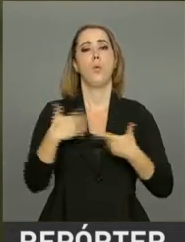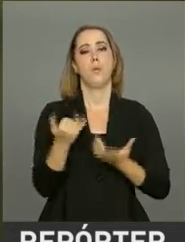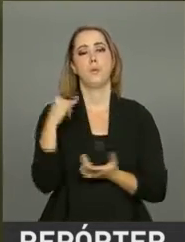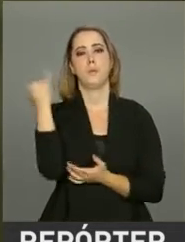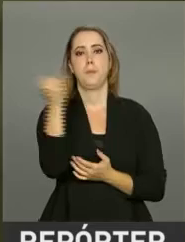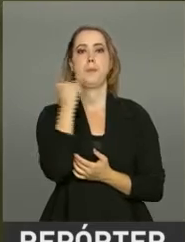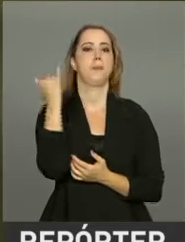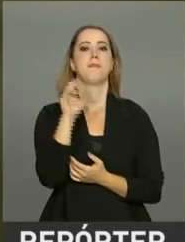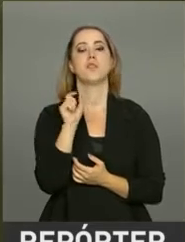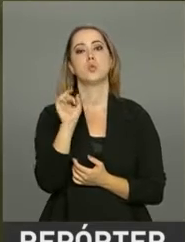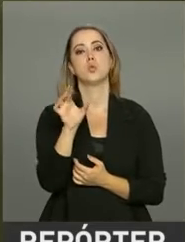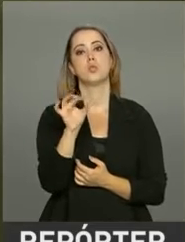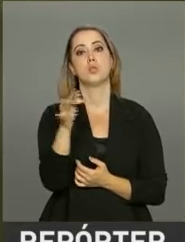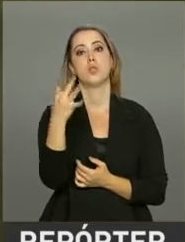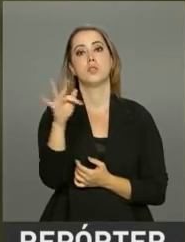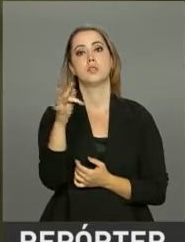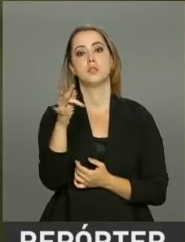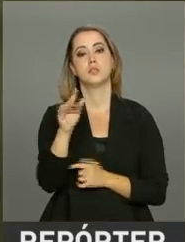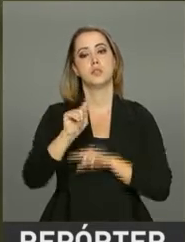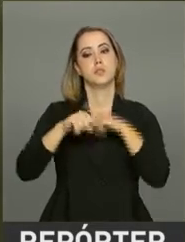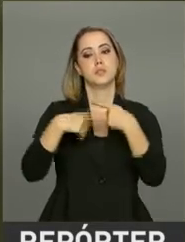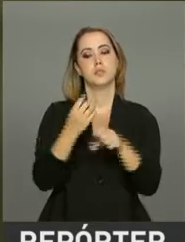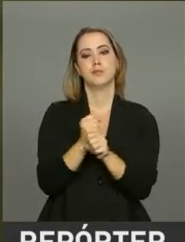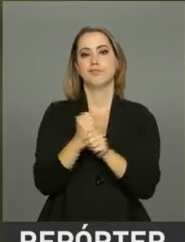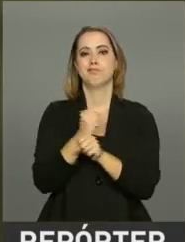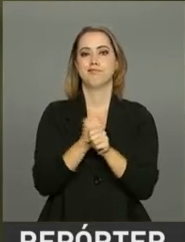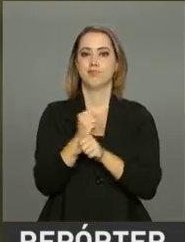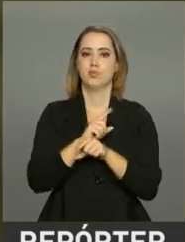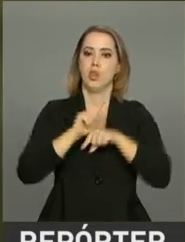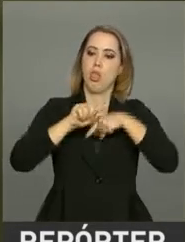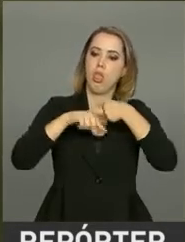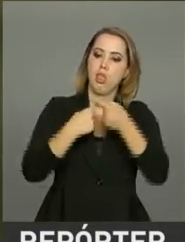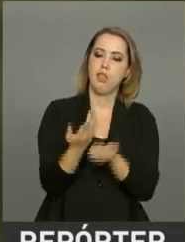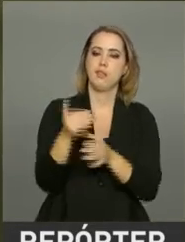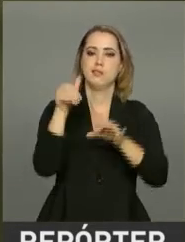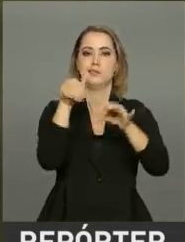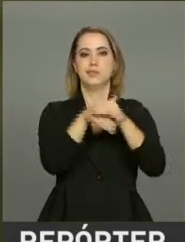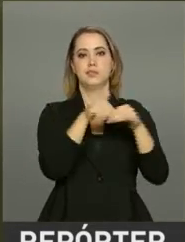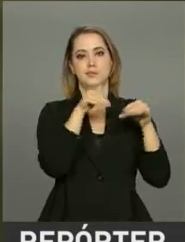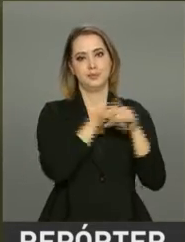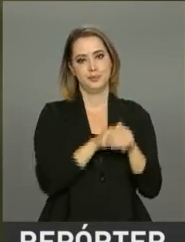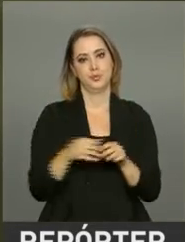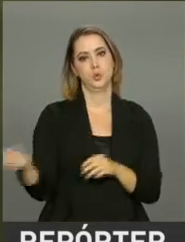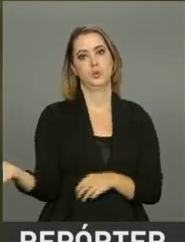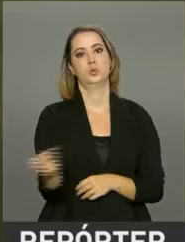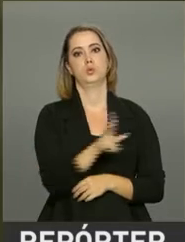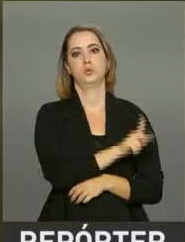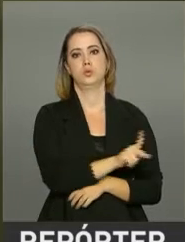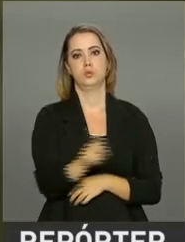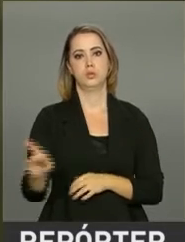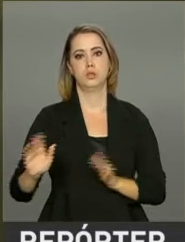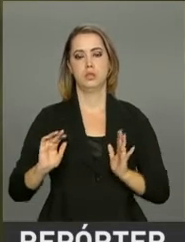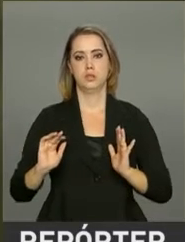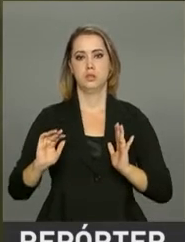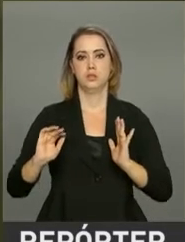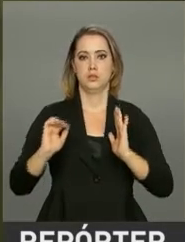Social apenas em fevereiro do ano que vem, depois da eleição do novo presidente da Câmara,